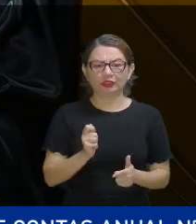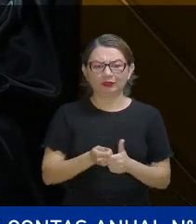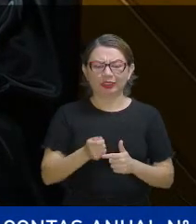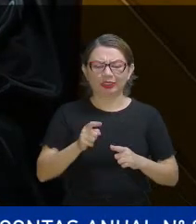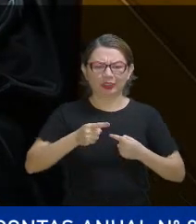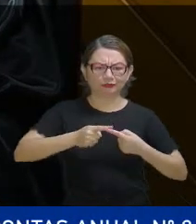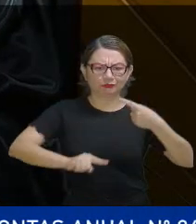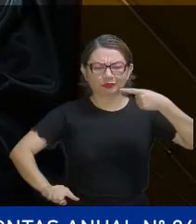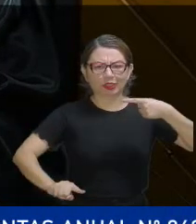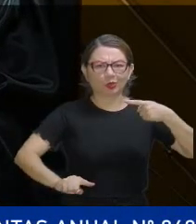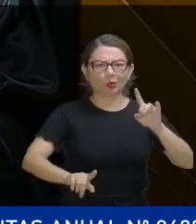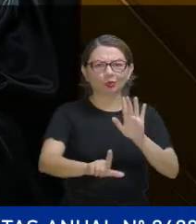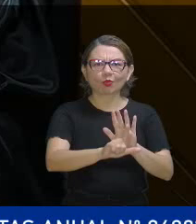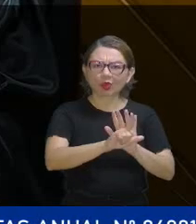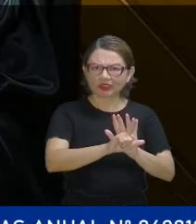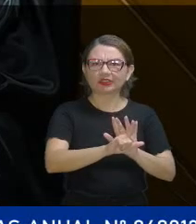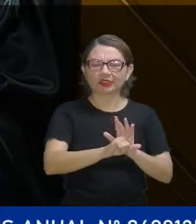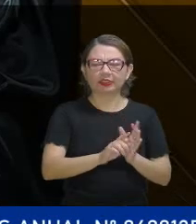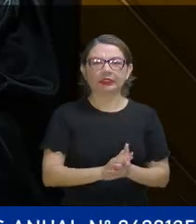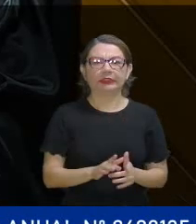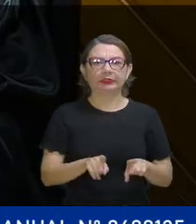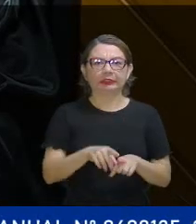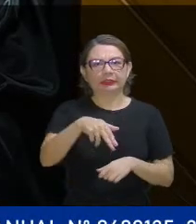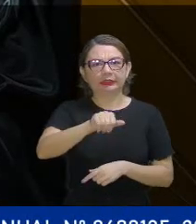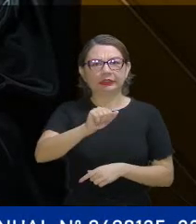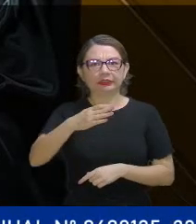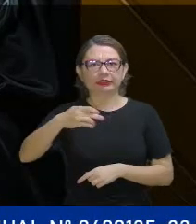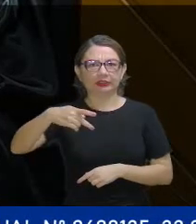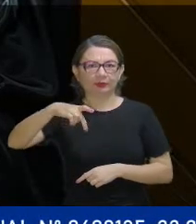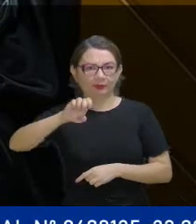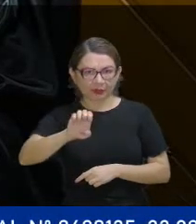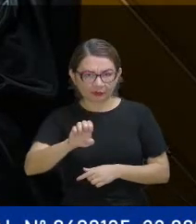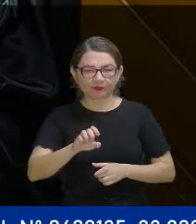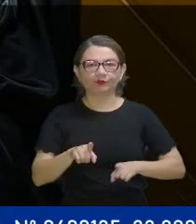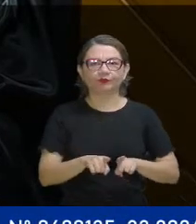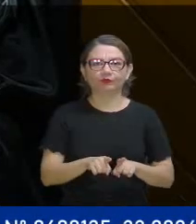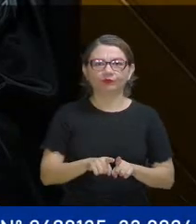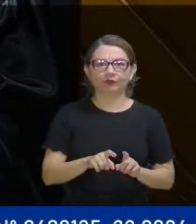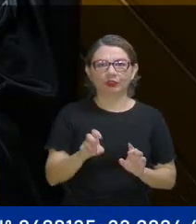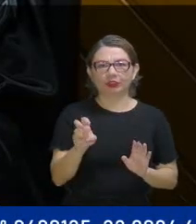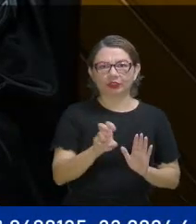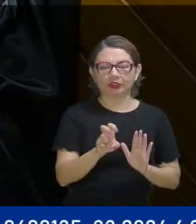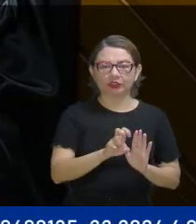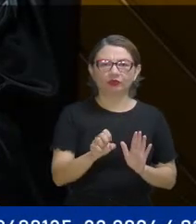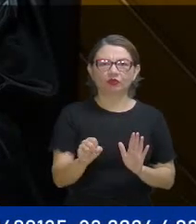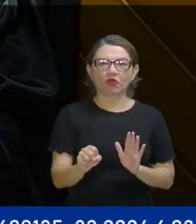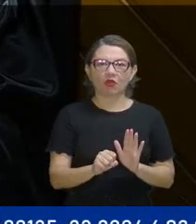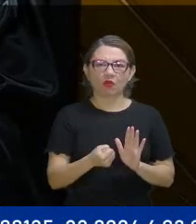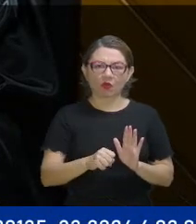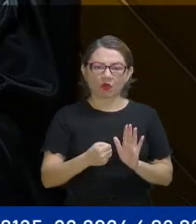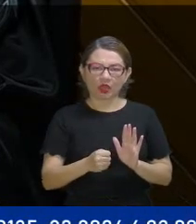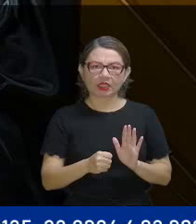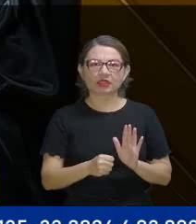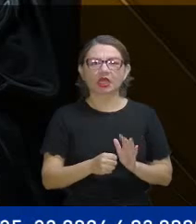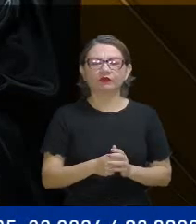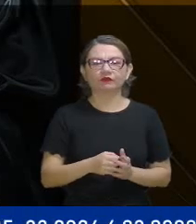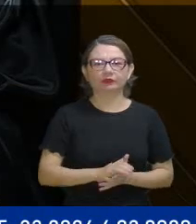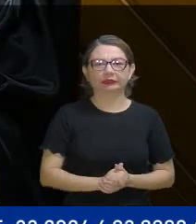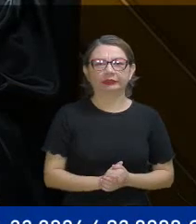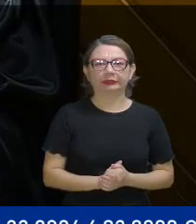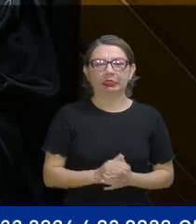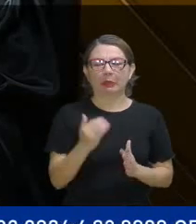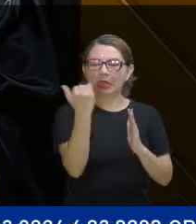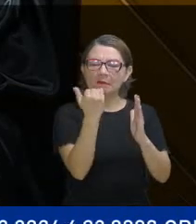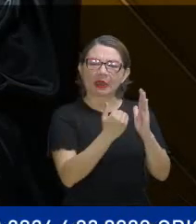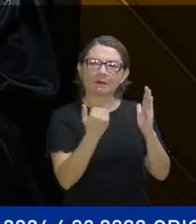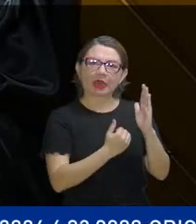norma de regência. Apontou a unidade técnica nos itens 5º, 8º, 10º e 15º do parecer conclusivo